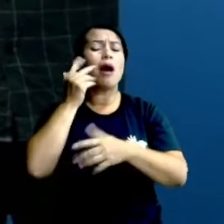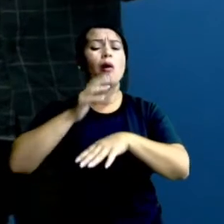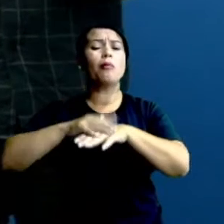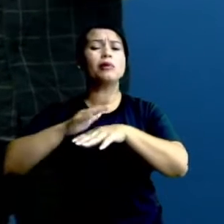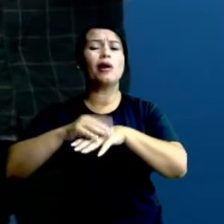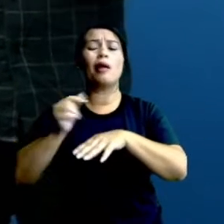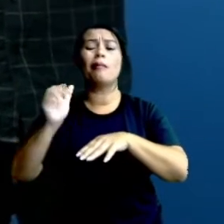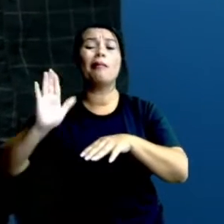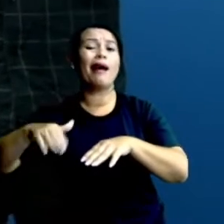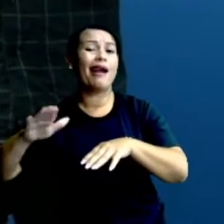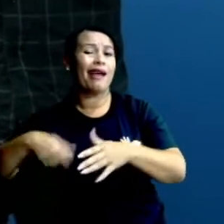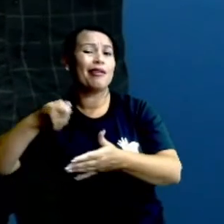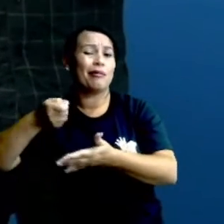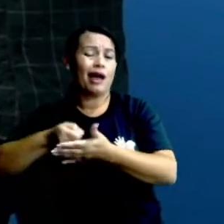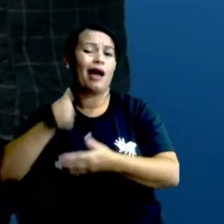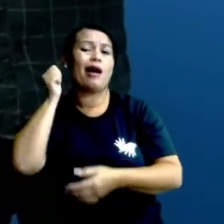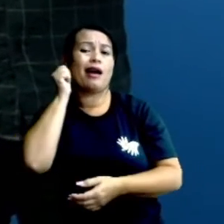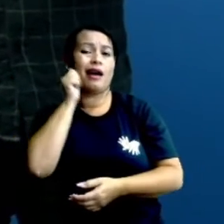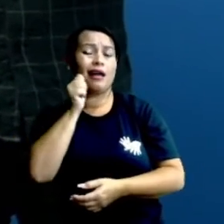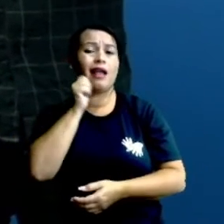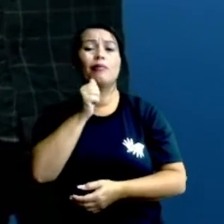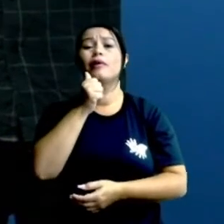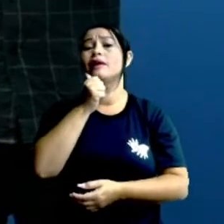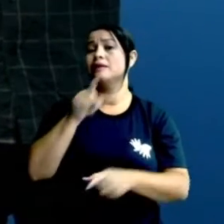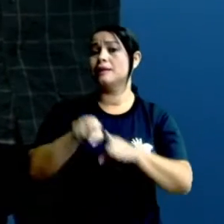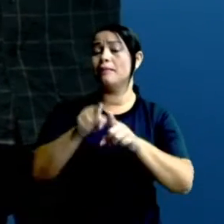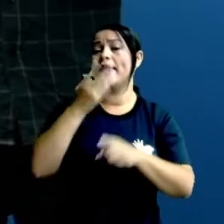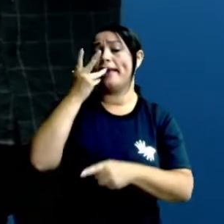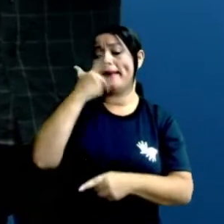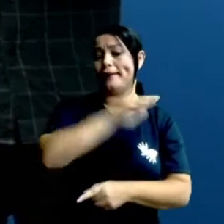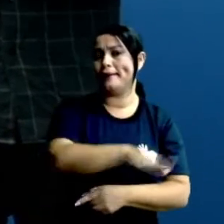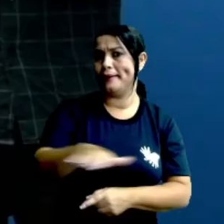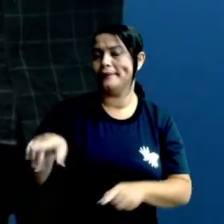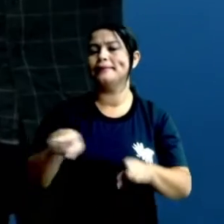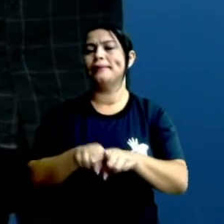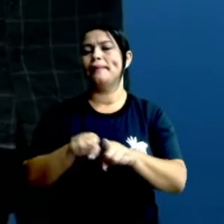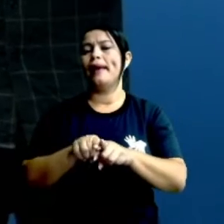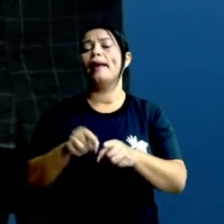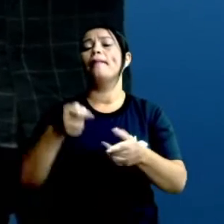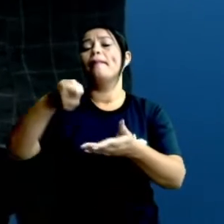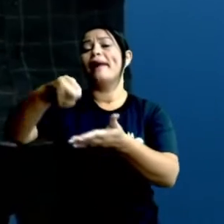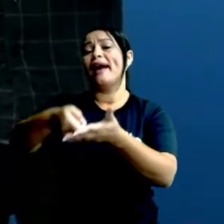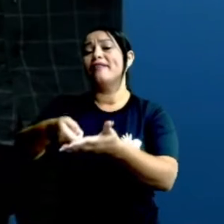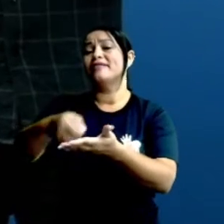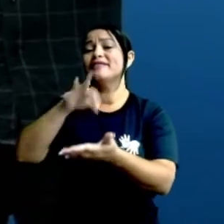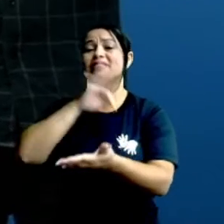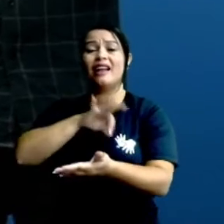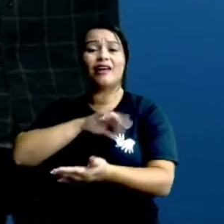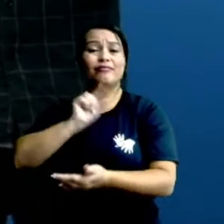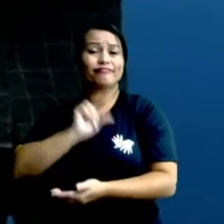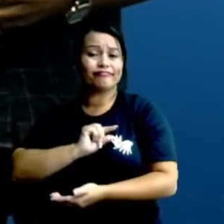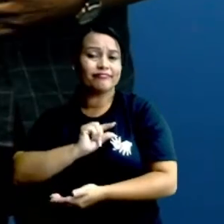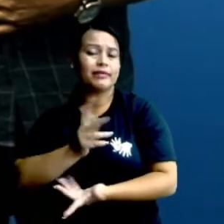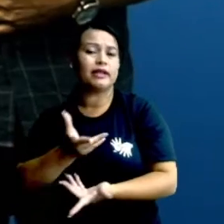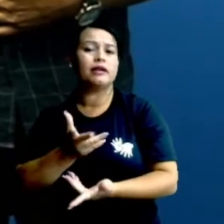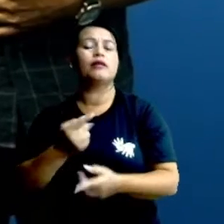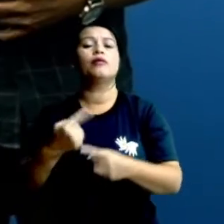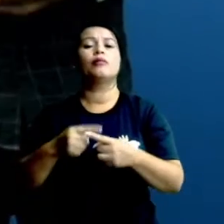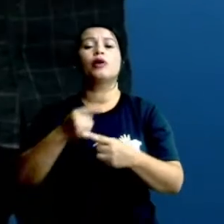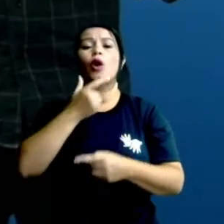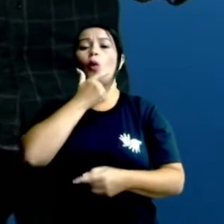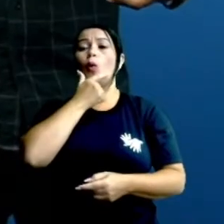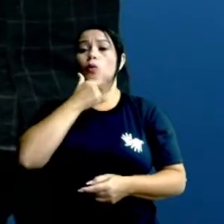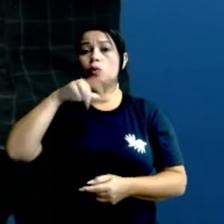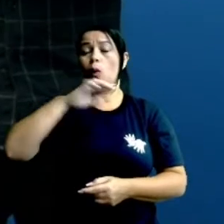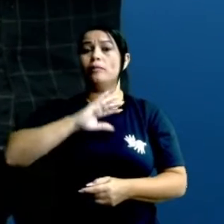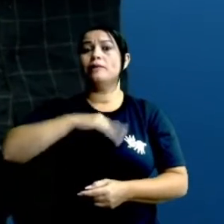de obra barata de crianças e mulheres. Tanto crianças como mulheres eram menos remuneradas, né, recebiam um salário menor do que os